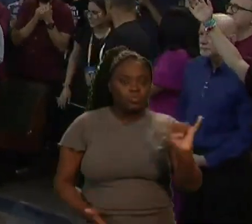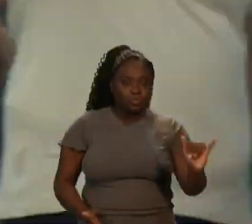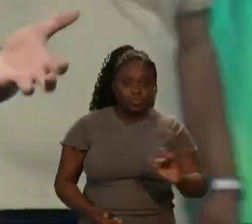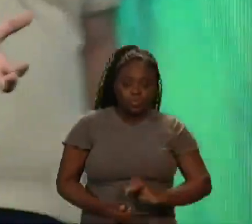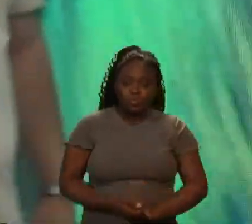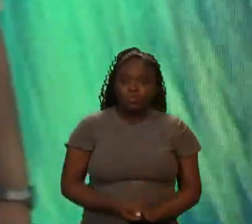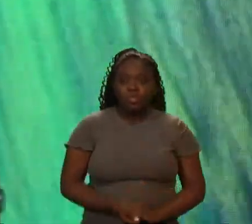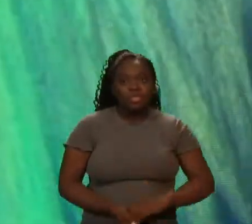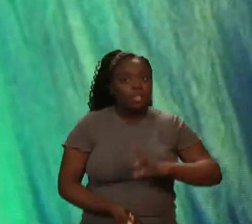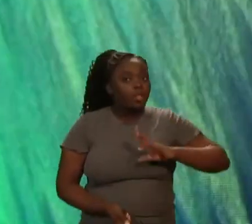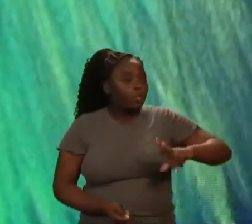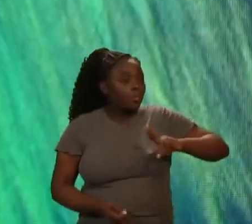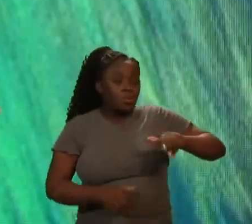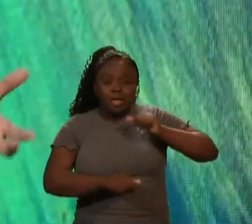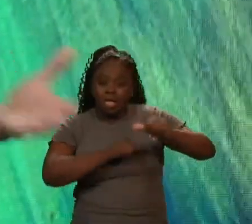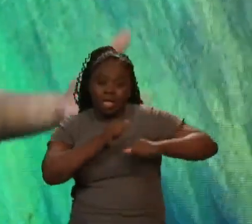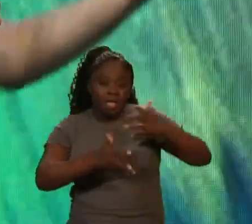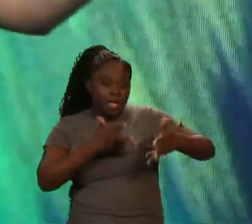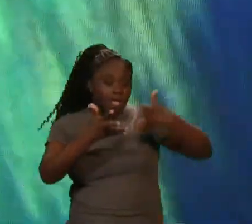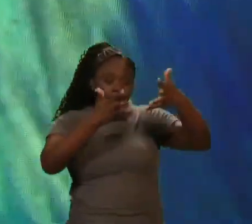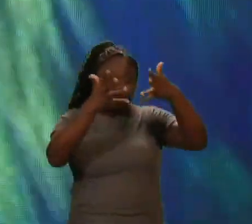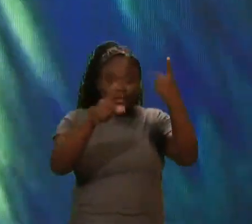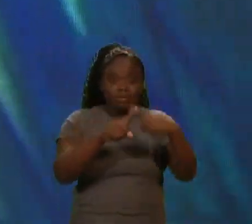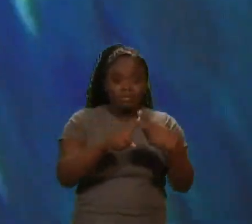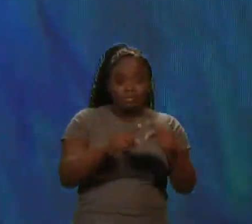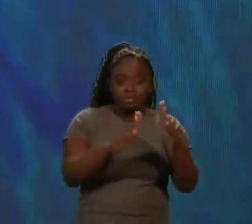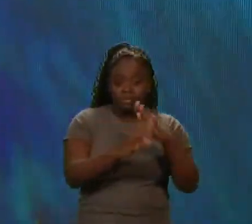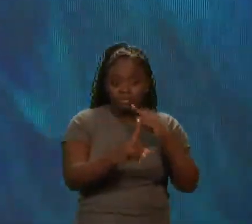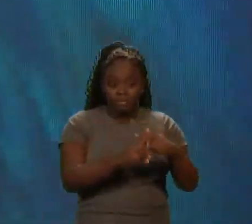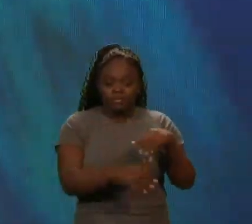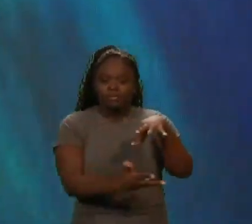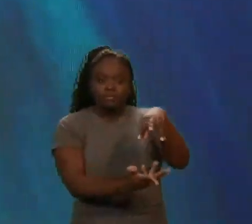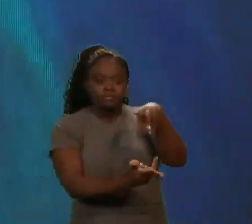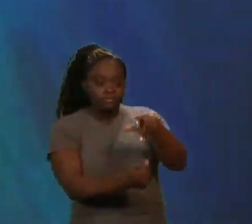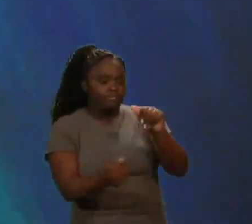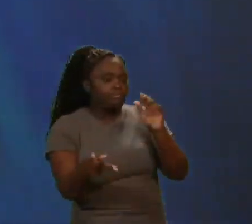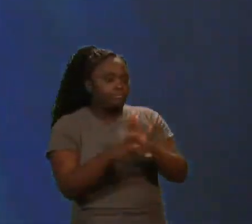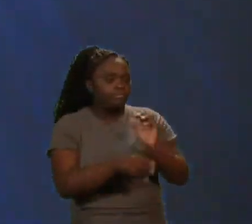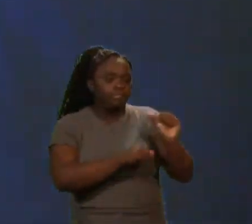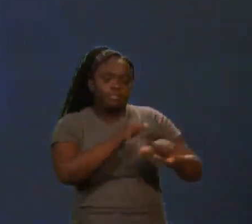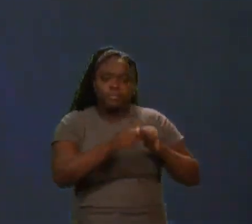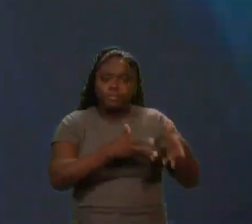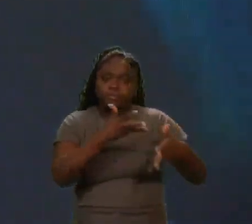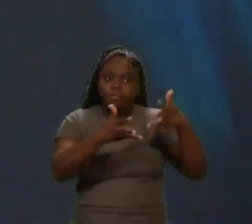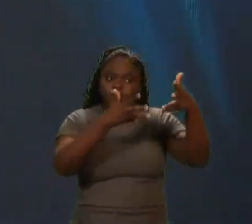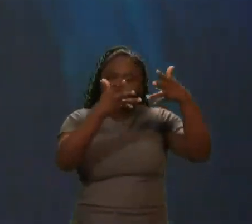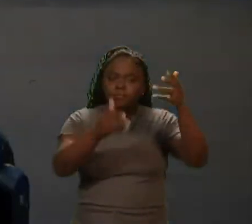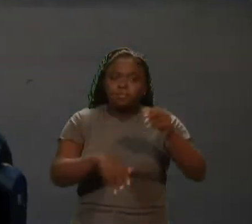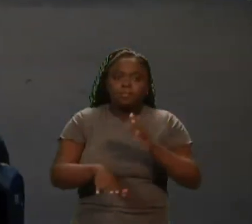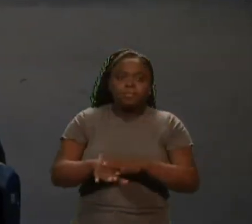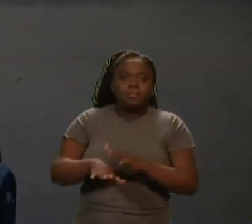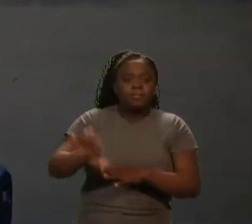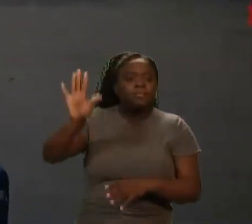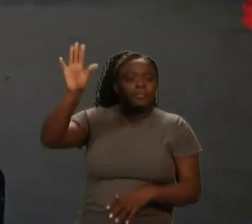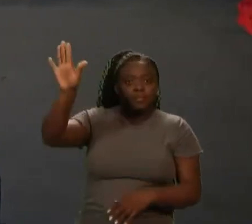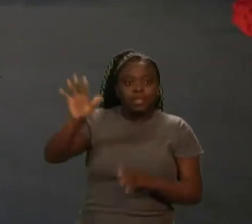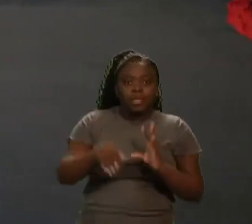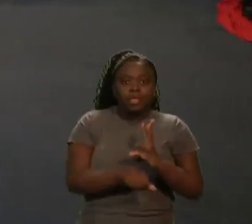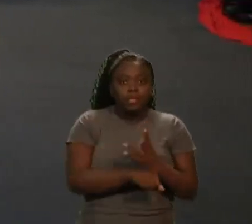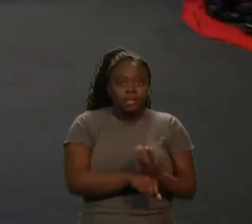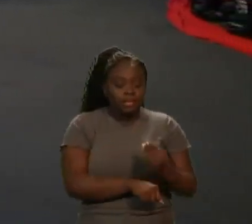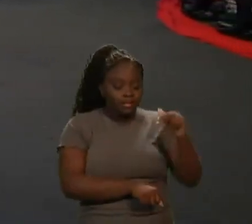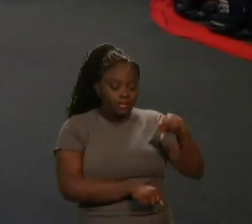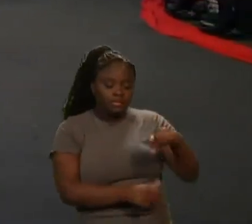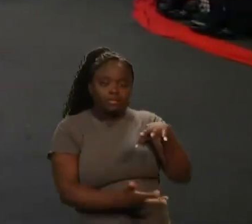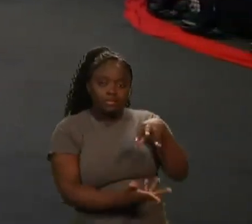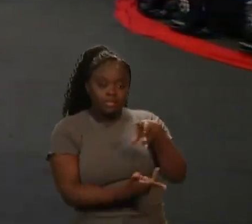Não é avivamento, porque a igreja está na terra, e a igreja é o próprio avivamento. Levante suas mãos e diga: a igreja ainda está na terra.